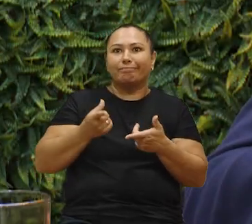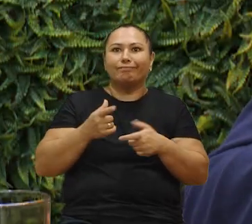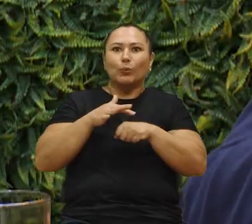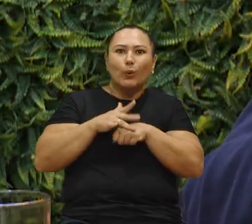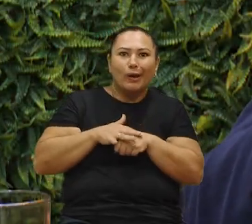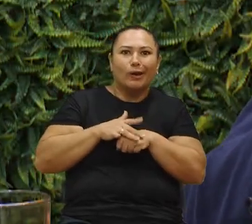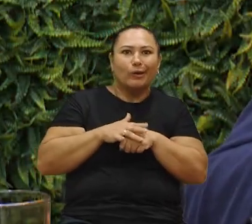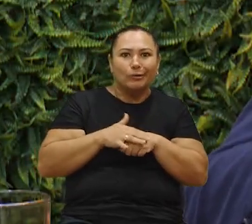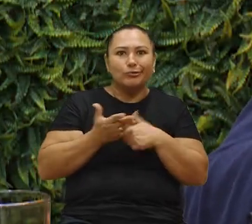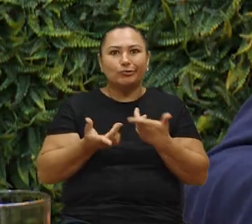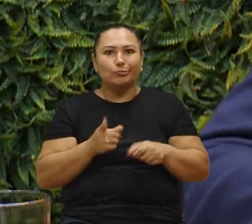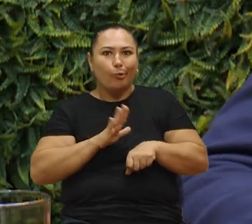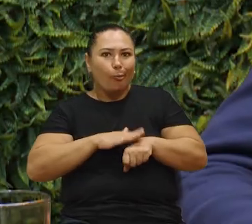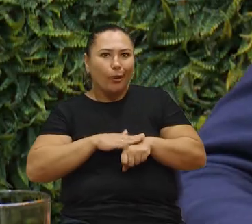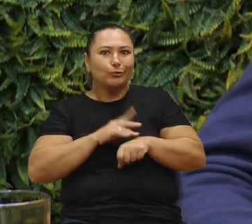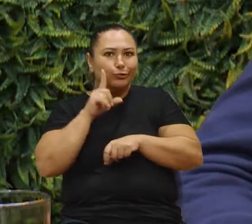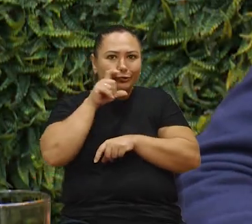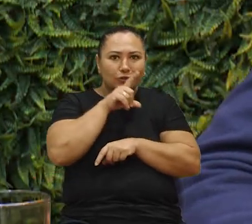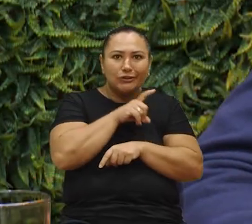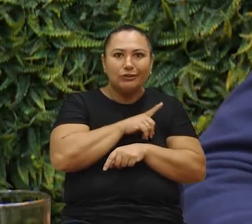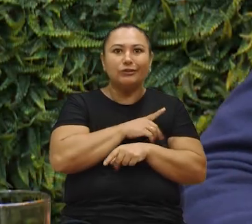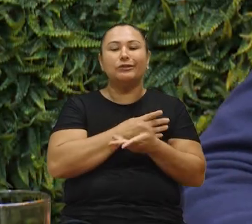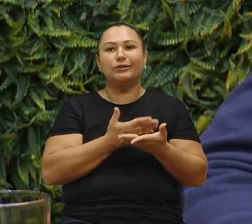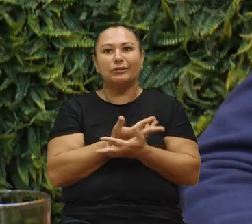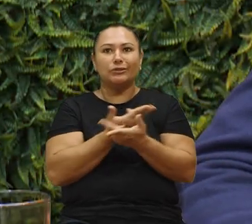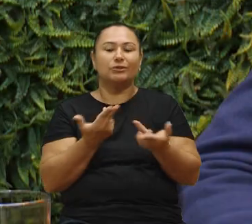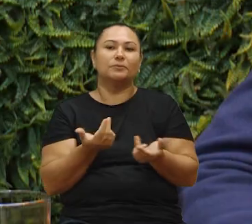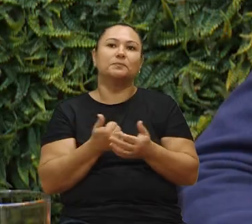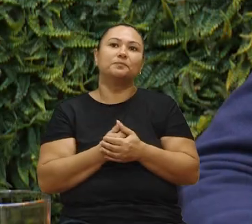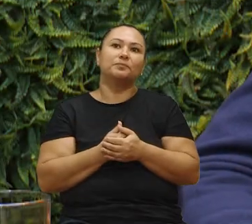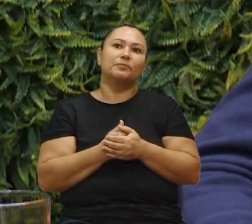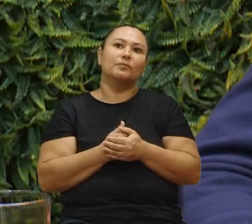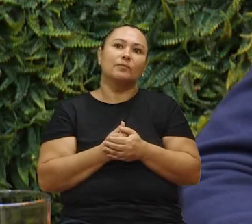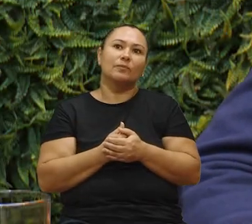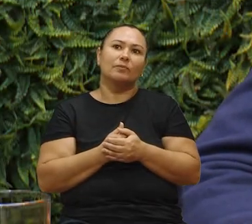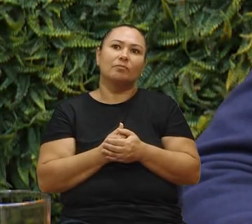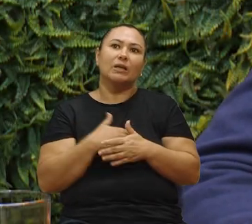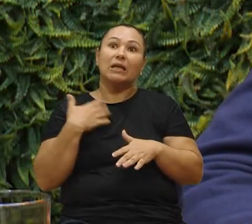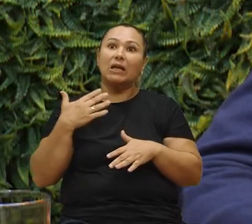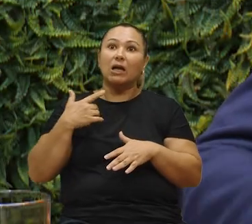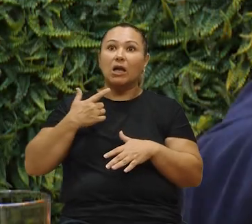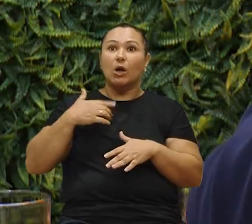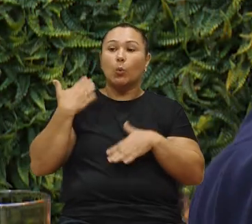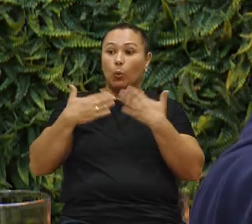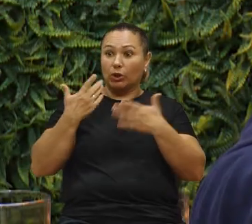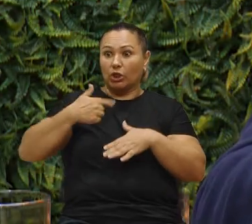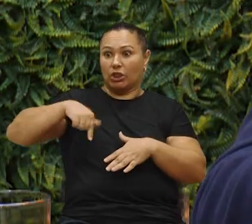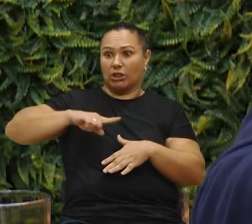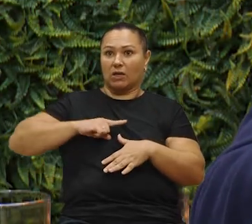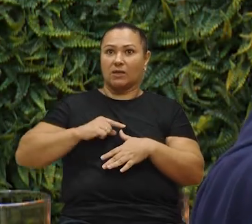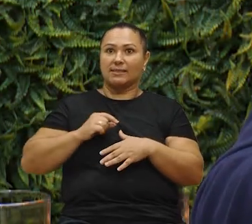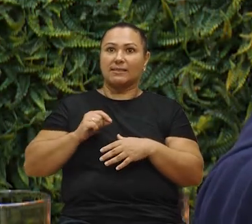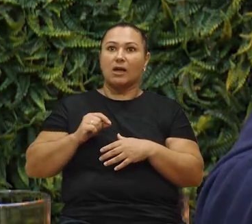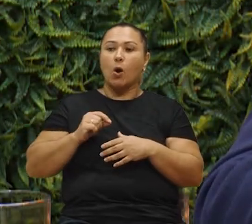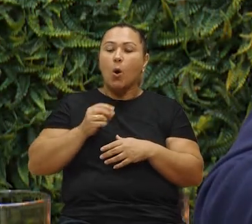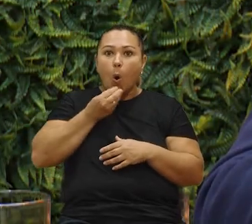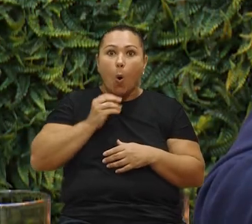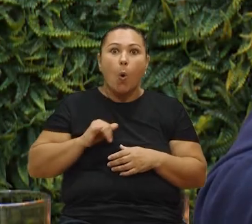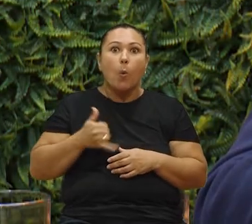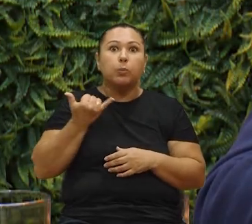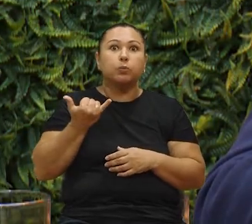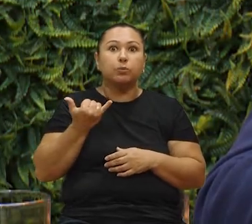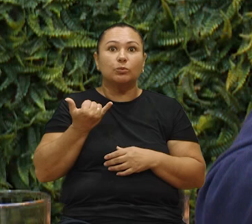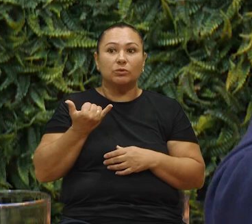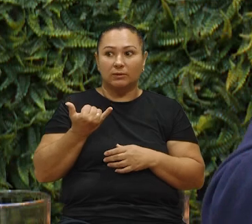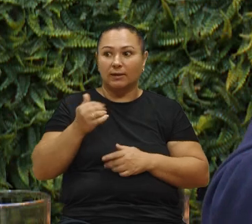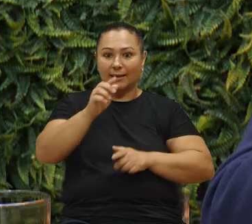numa situação limite, estão passando por situações muito adversas. Quando a gente dá esse